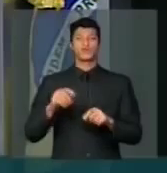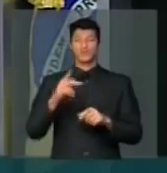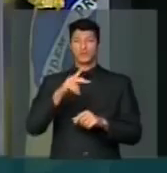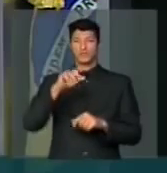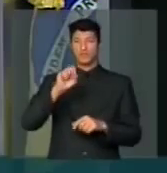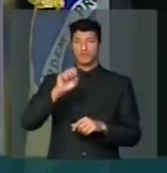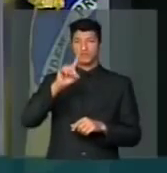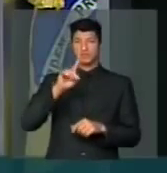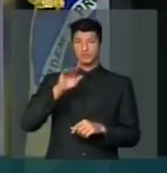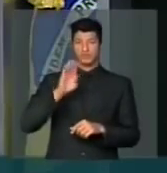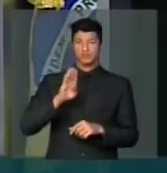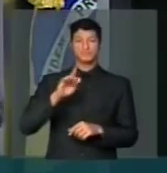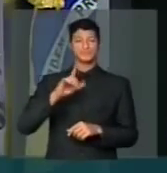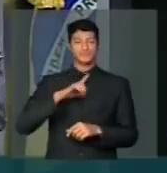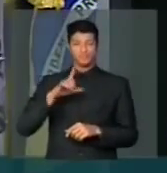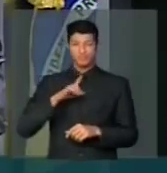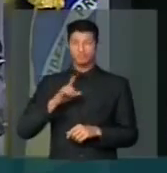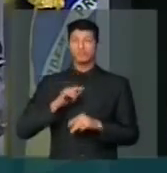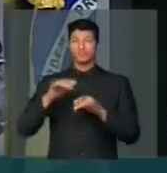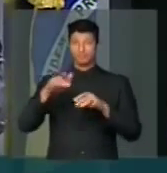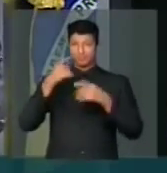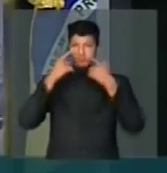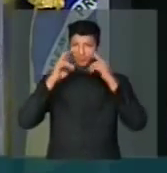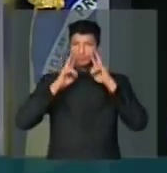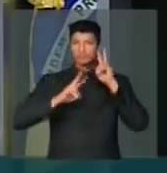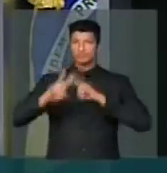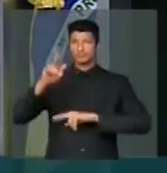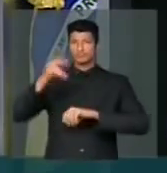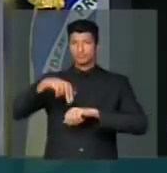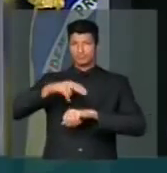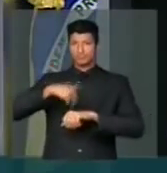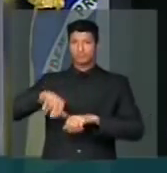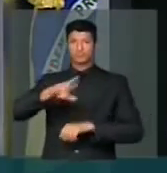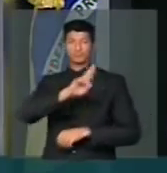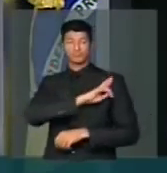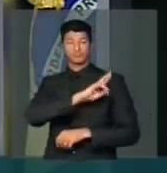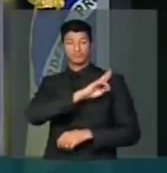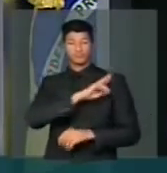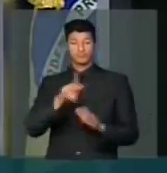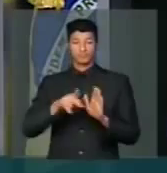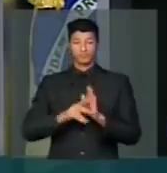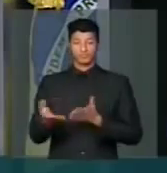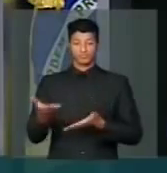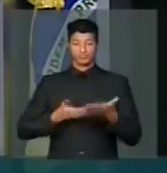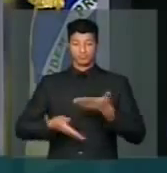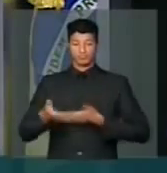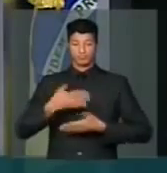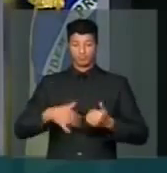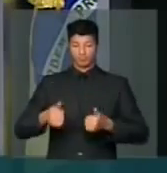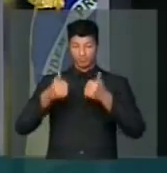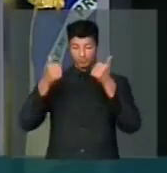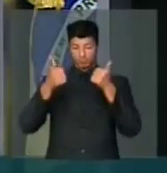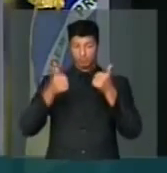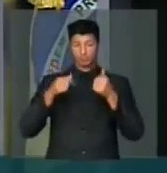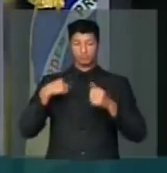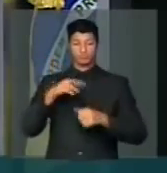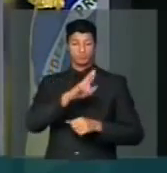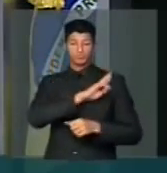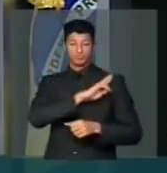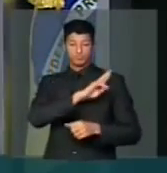o PSDB terá perante os olhos da nação a responsabilidade com relação a esse resultado. E